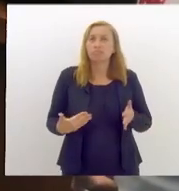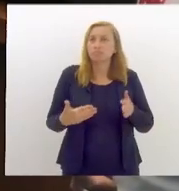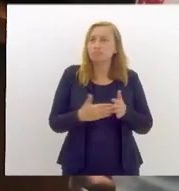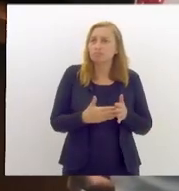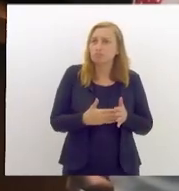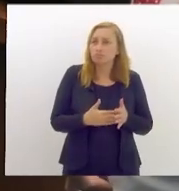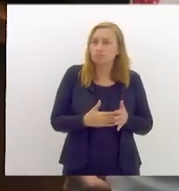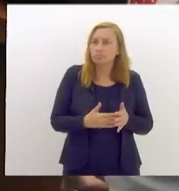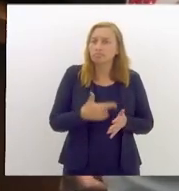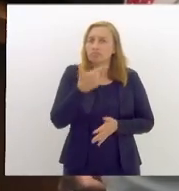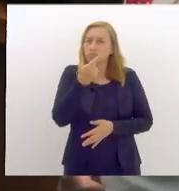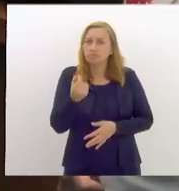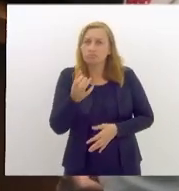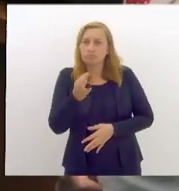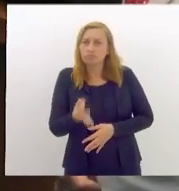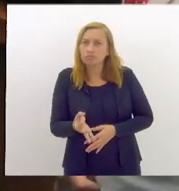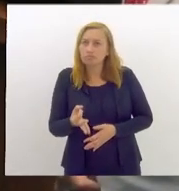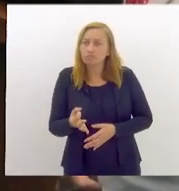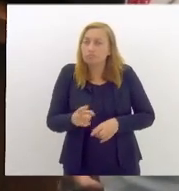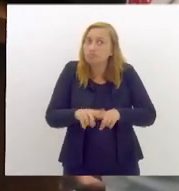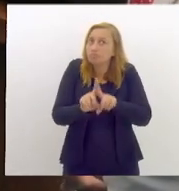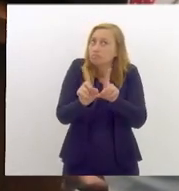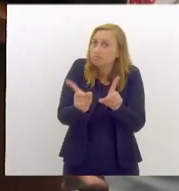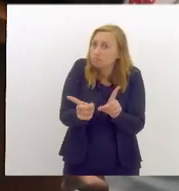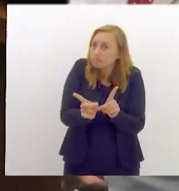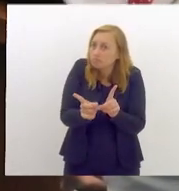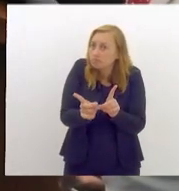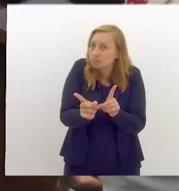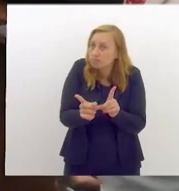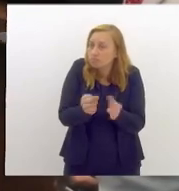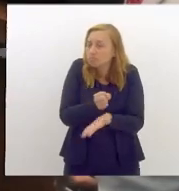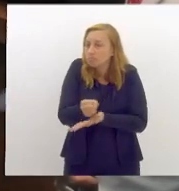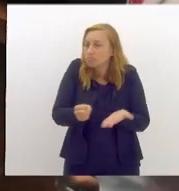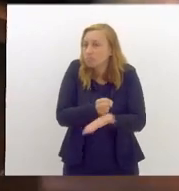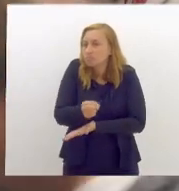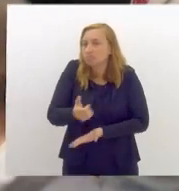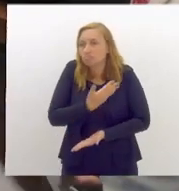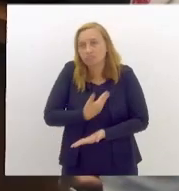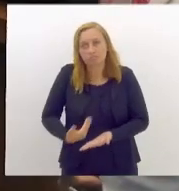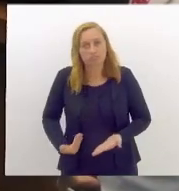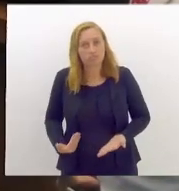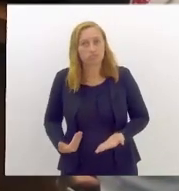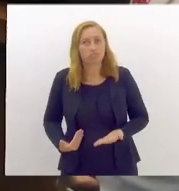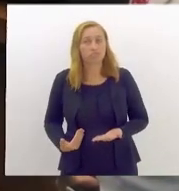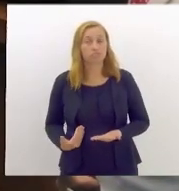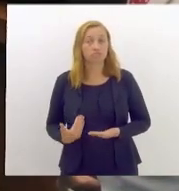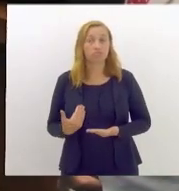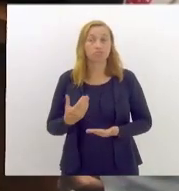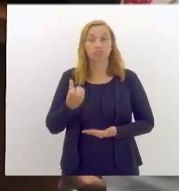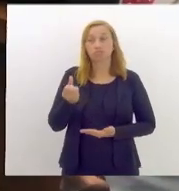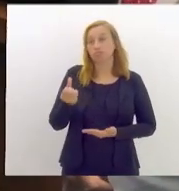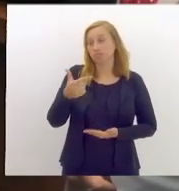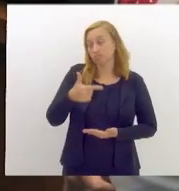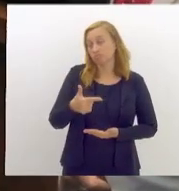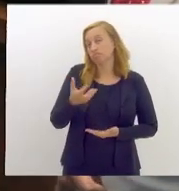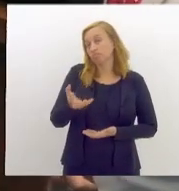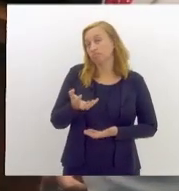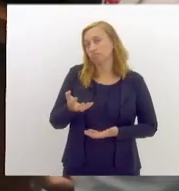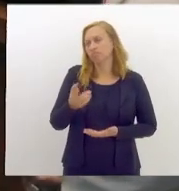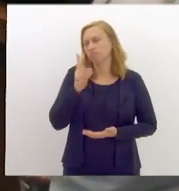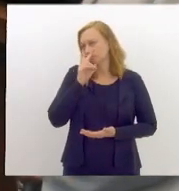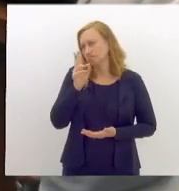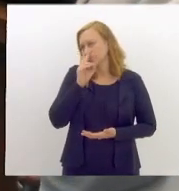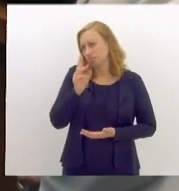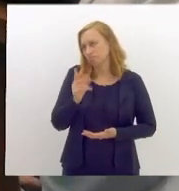a 20% mas a base do governo que é os 62 parece